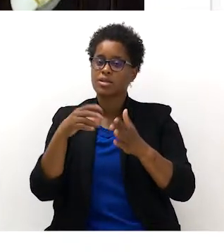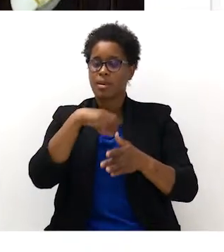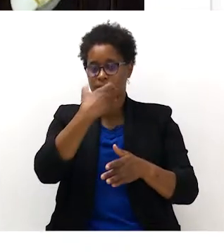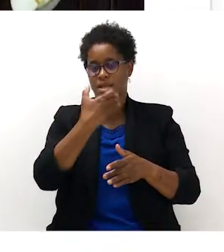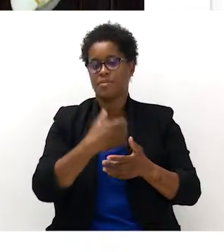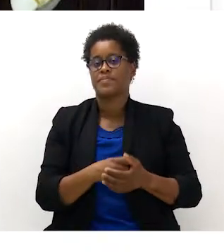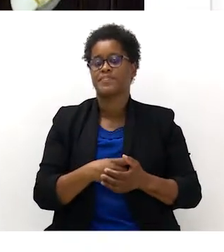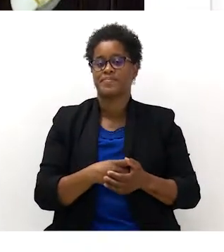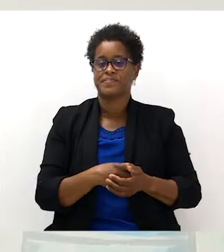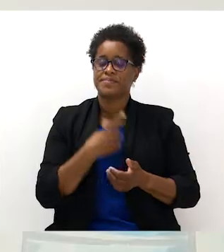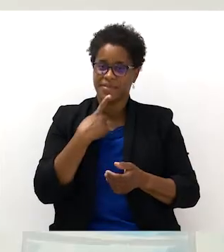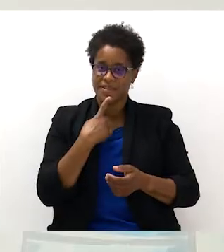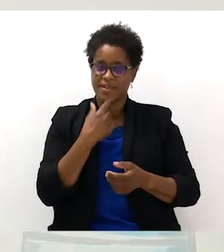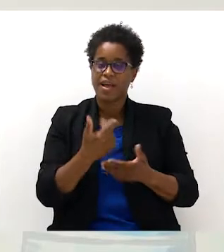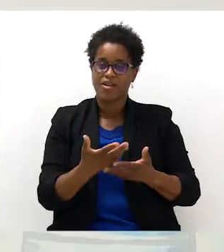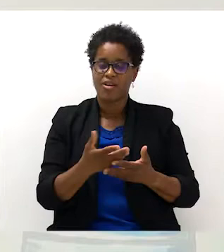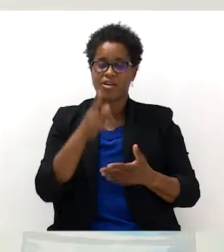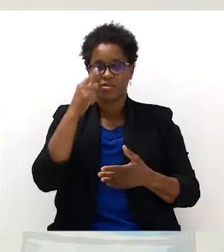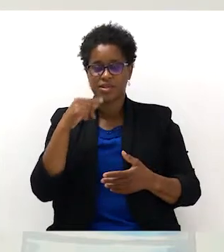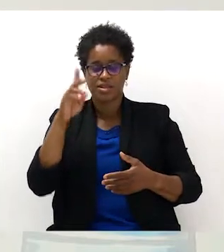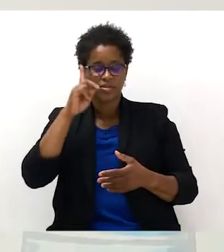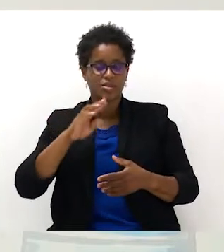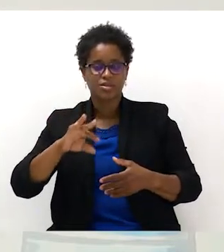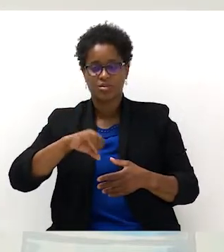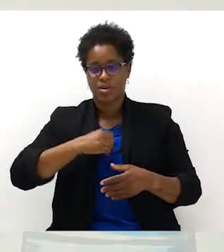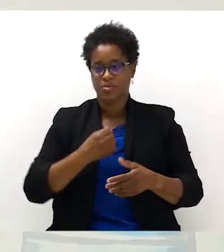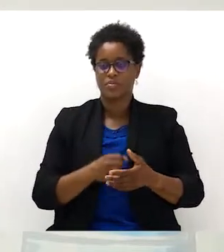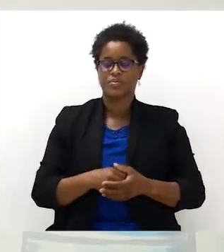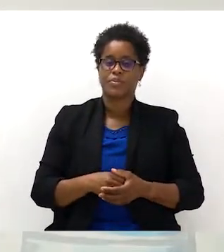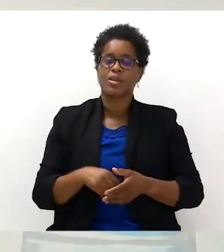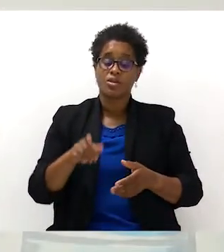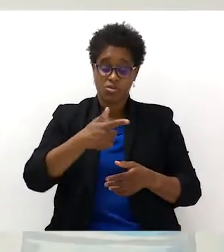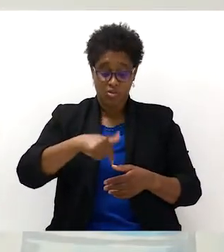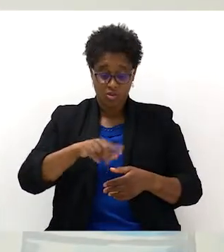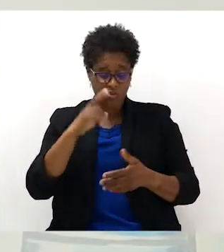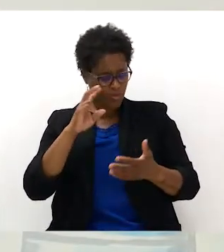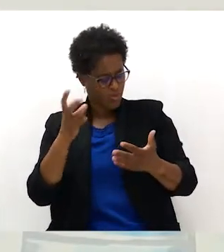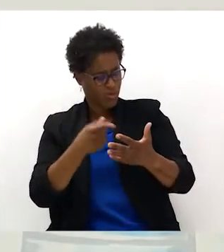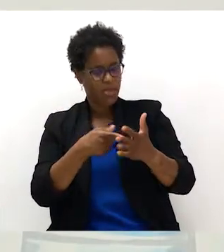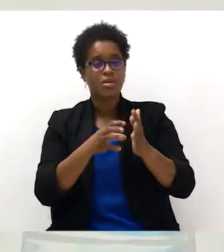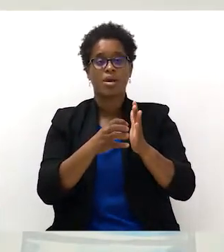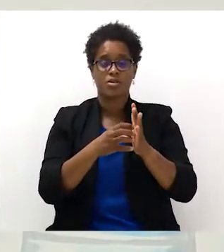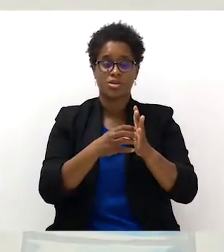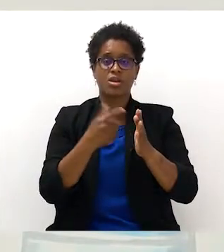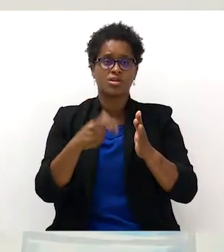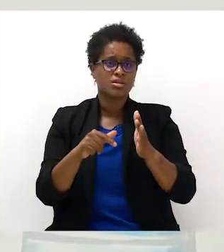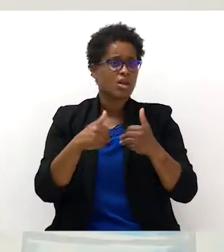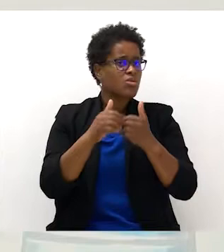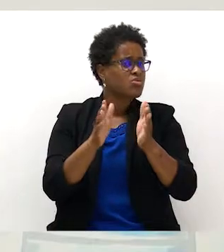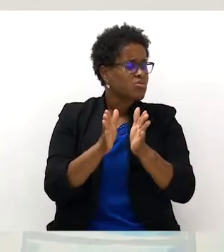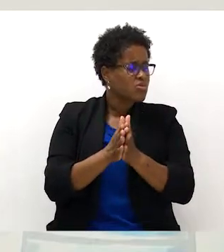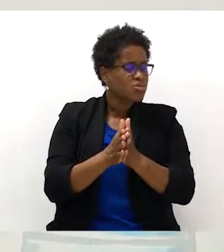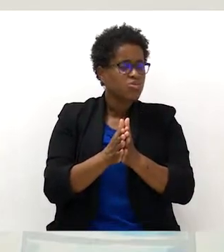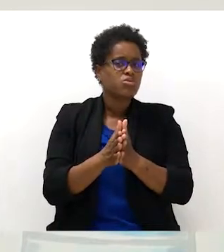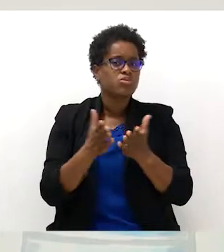maçã, certo? Então, meus meninos e minhas meninas, nós devemos observar esta imagem que tem tudo a ver com